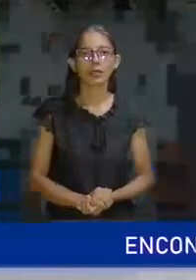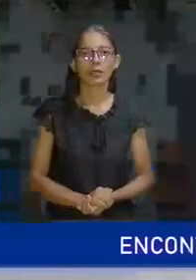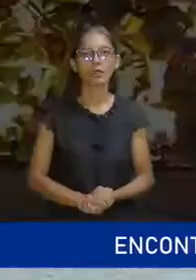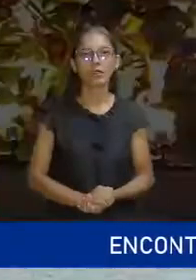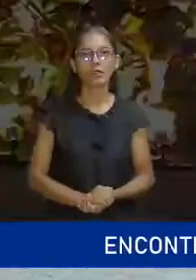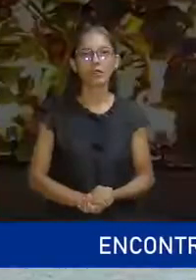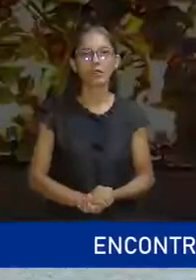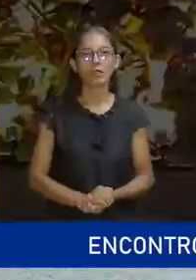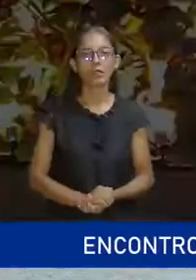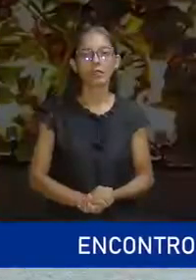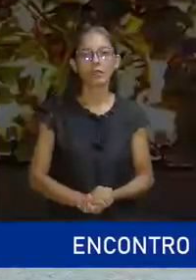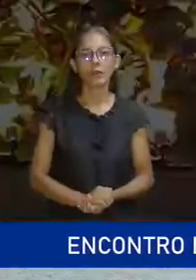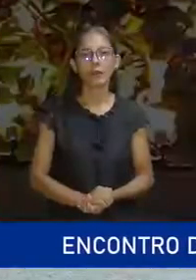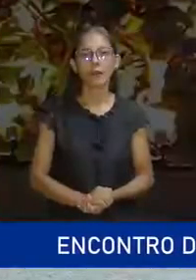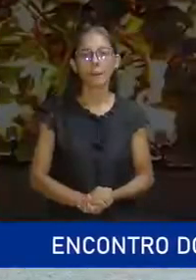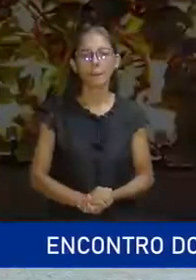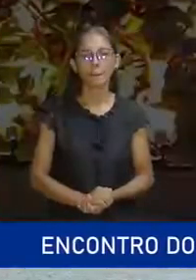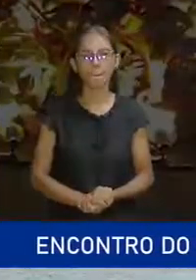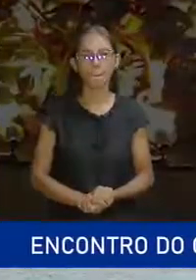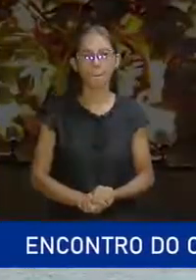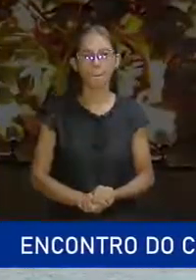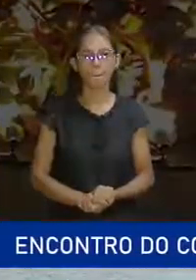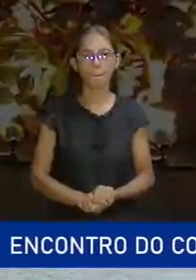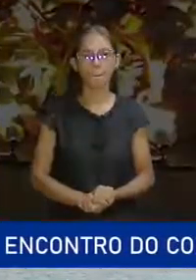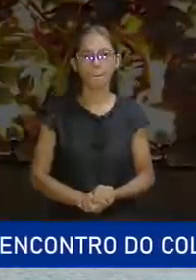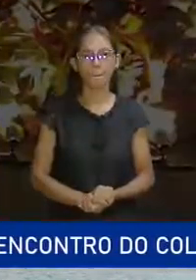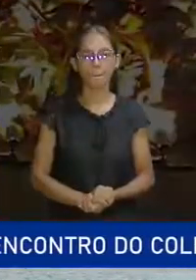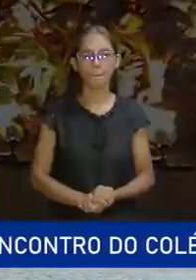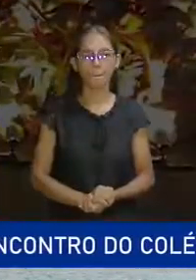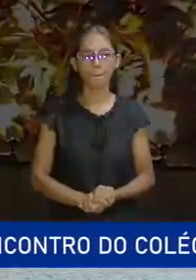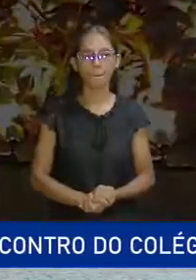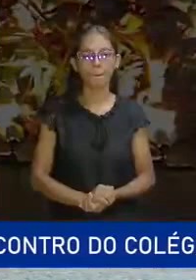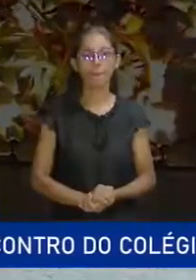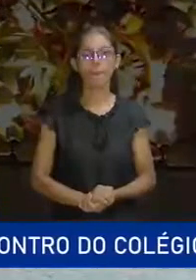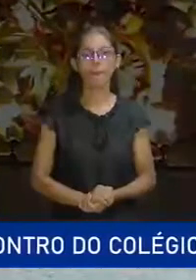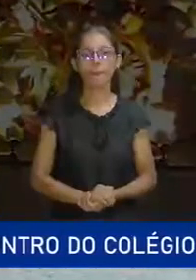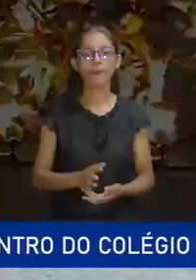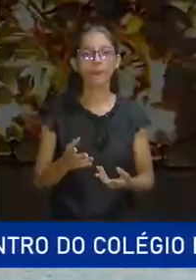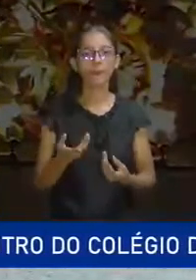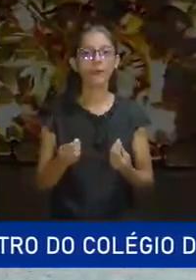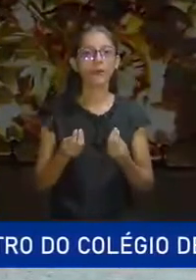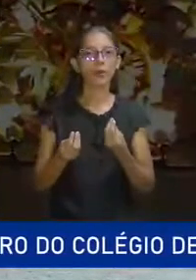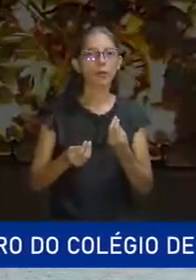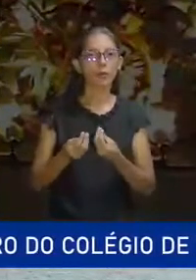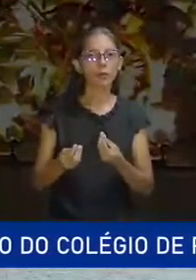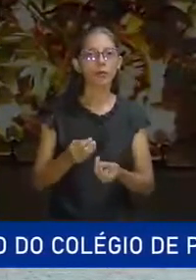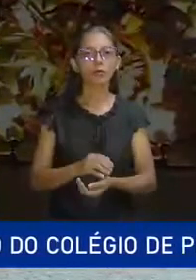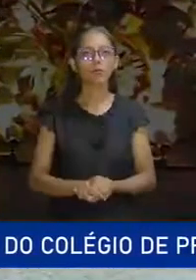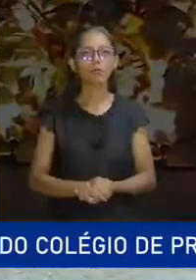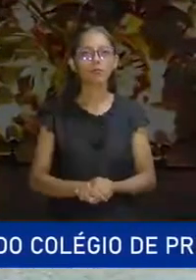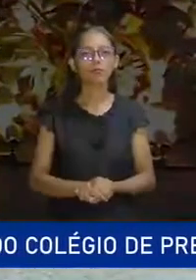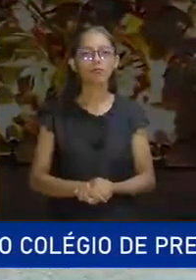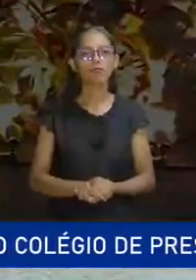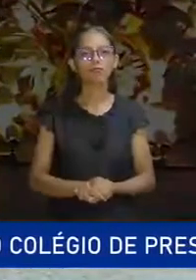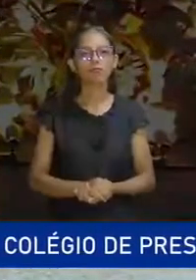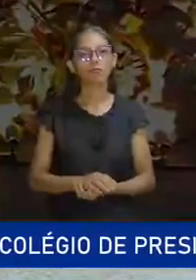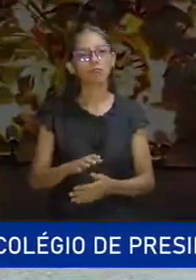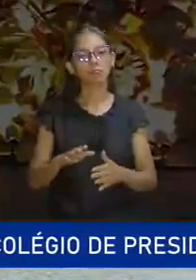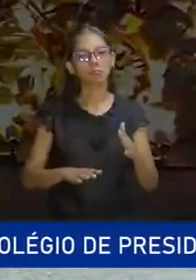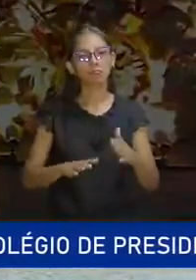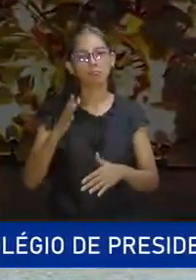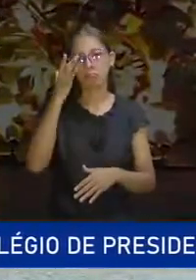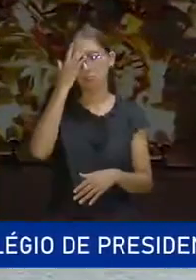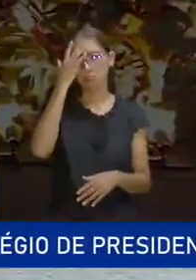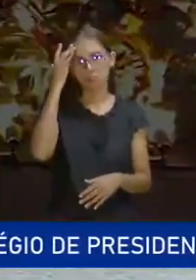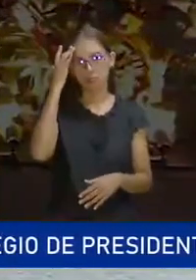Foco no auditório, agora foco na mesa. Senhoras e senhores, o otimista pode errar, mas